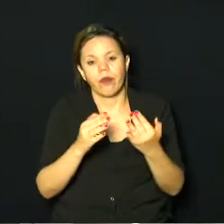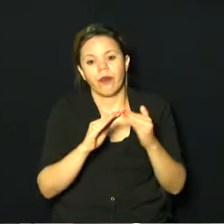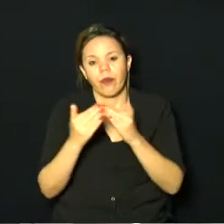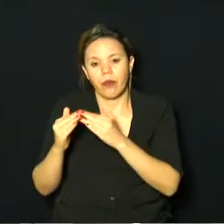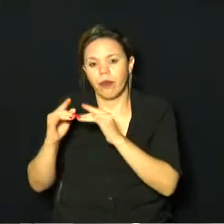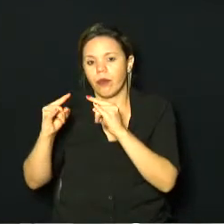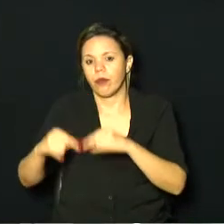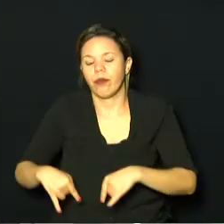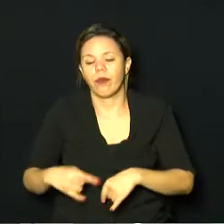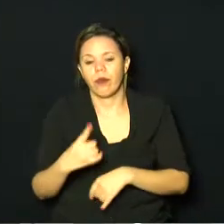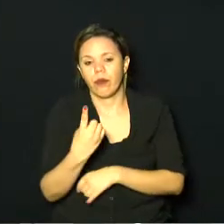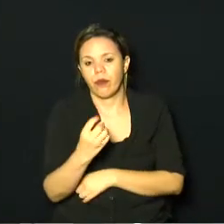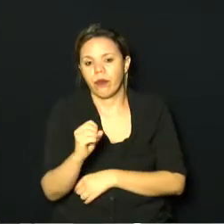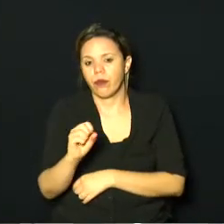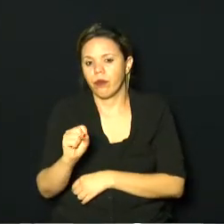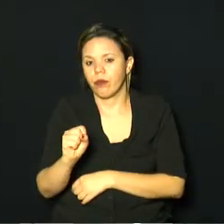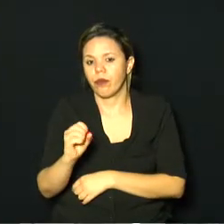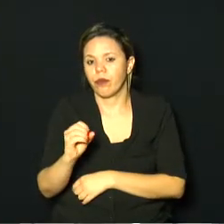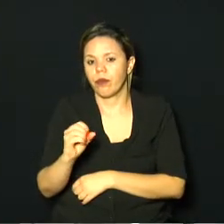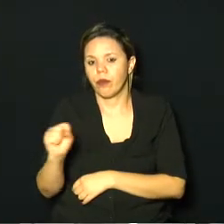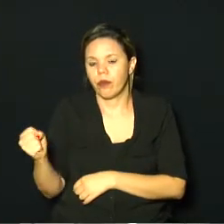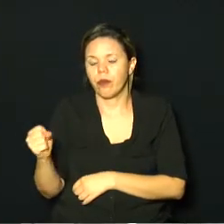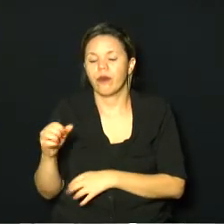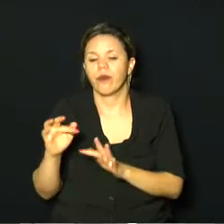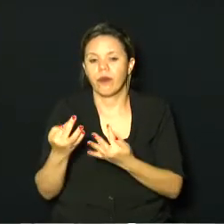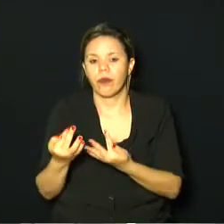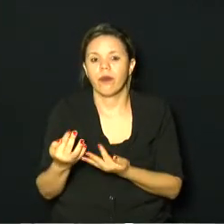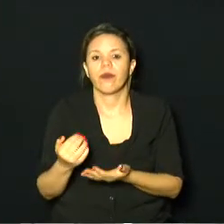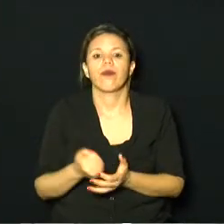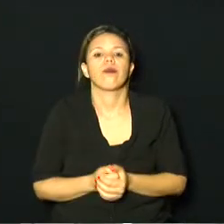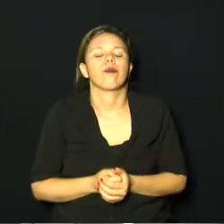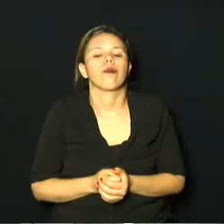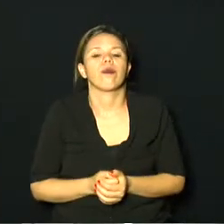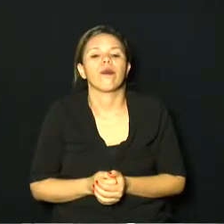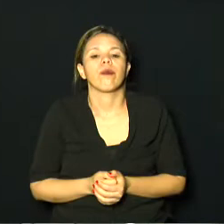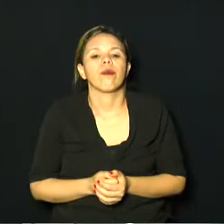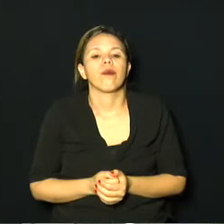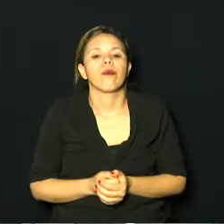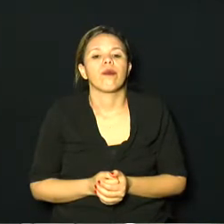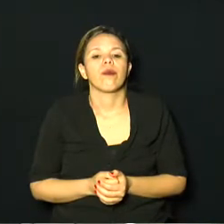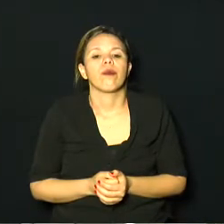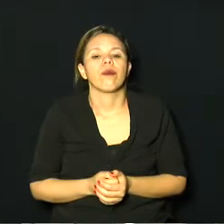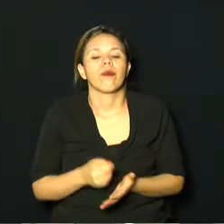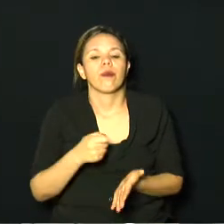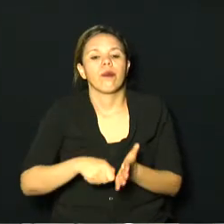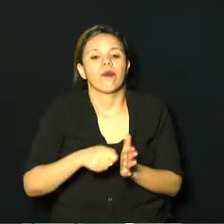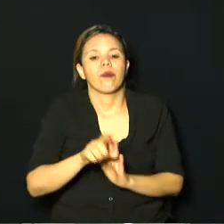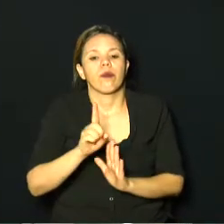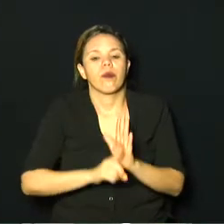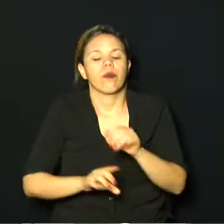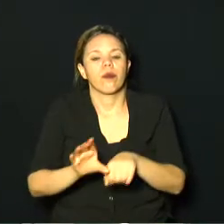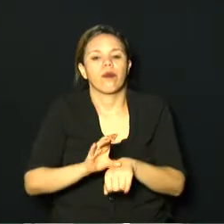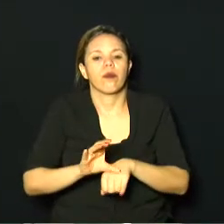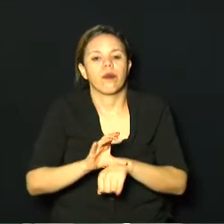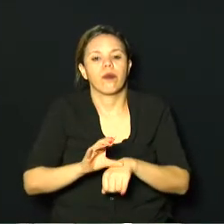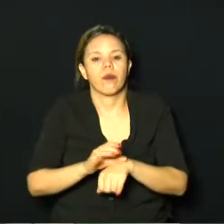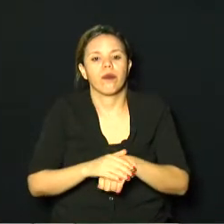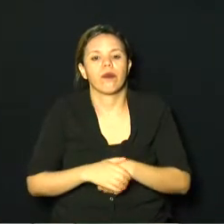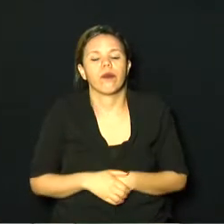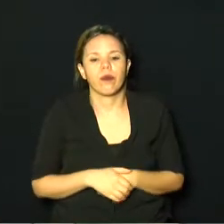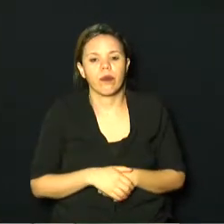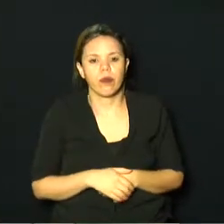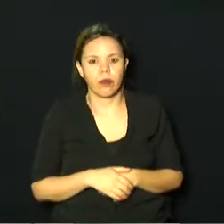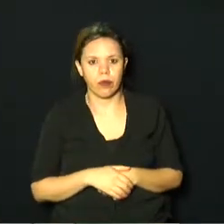das 108 famílias, que sejam ressarcidas conforme prescreve o direito constitucional.